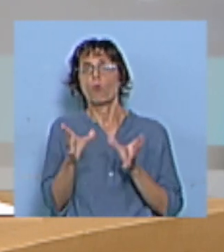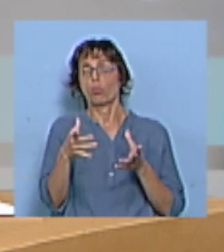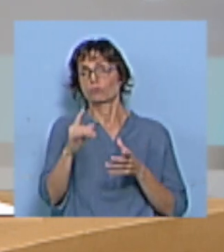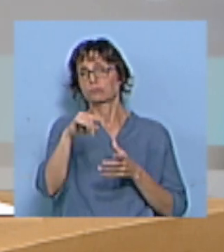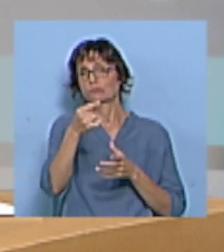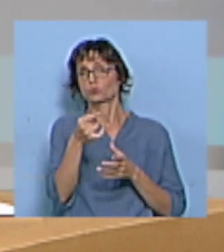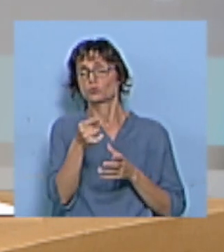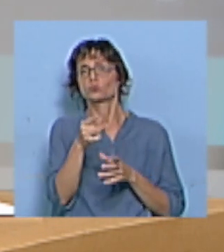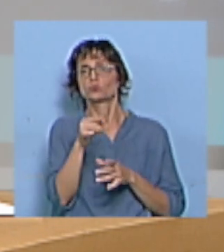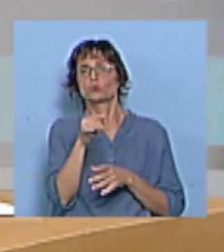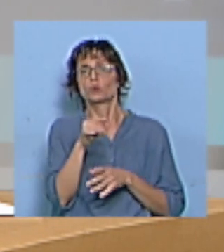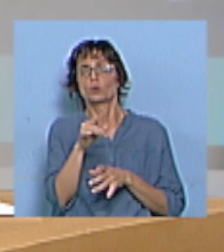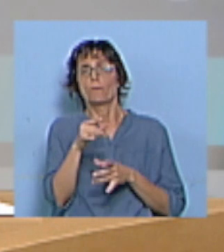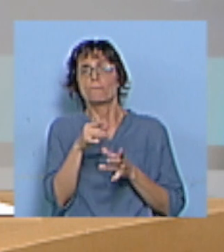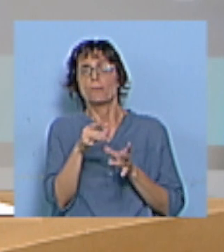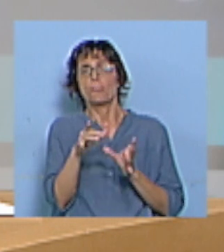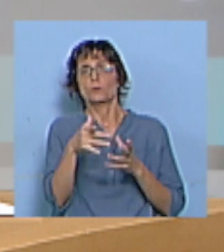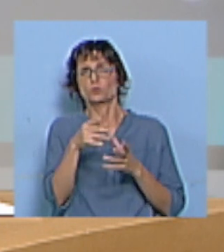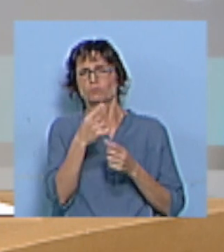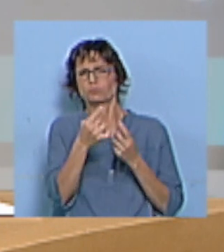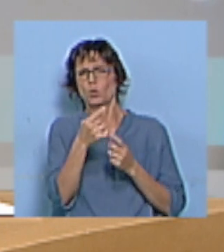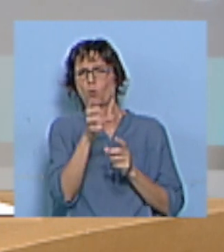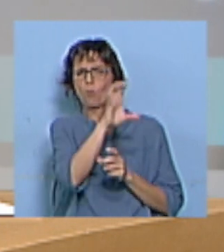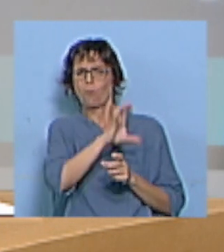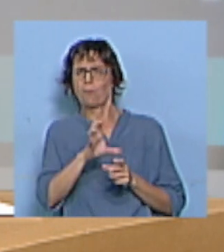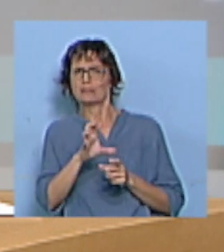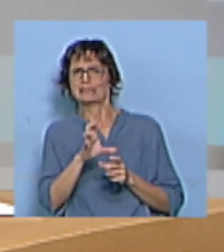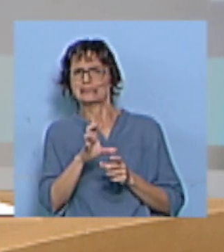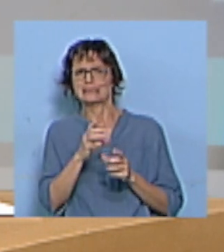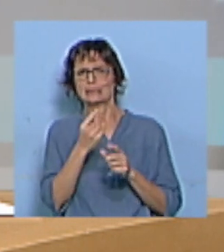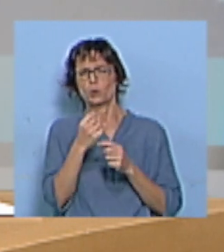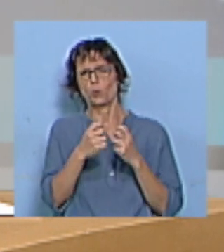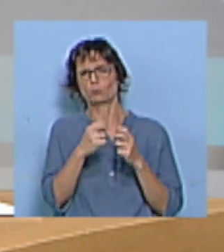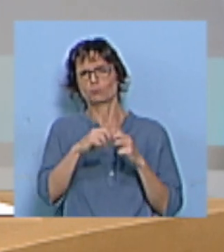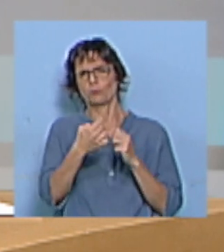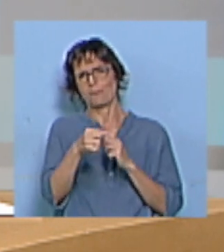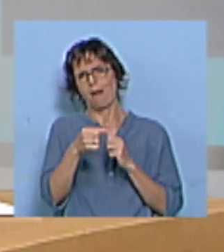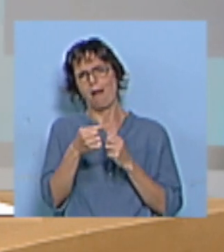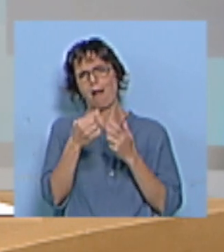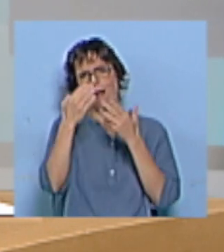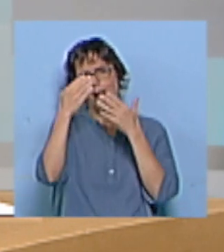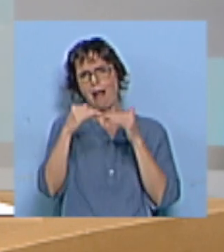Visegrado, que são países que têm alguns problemas de democracia e, portanto, que